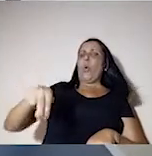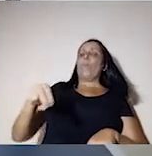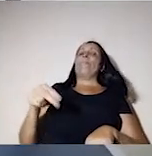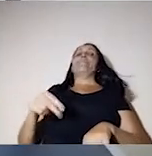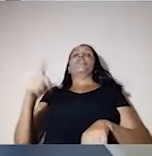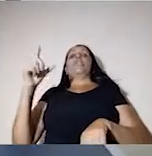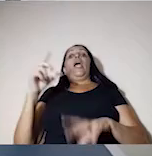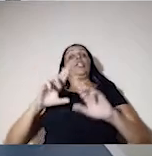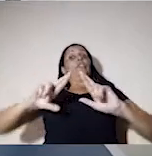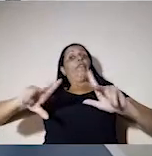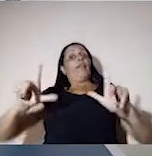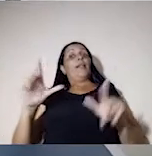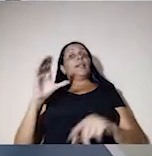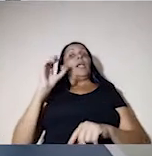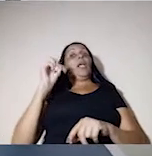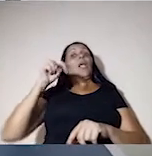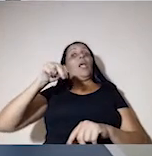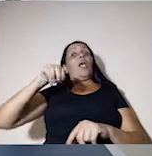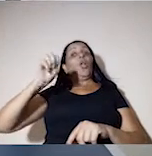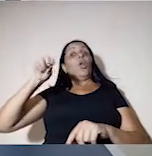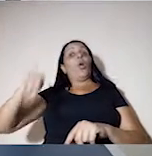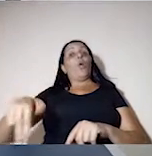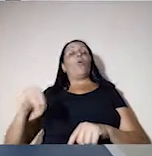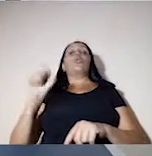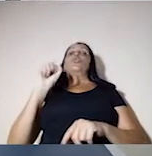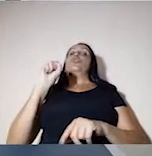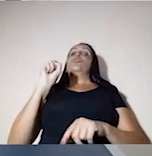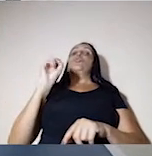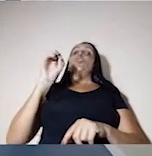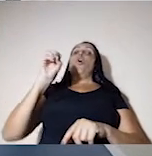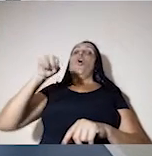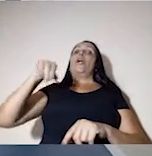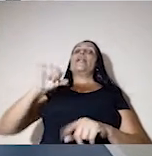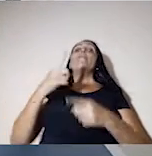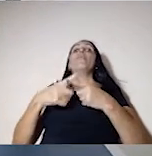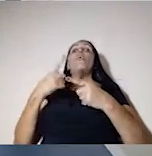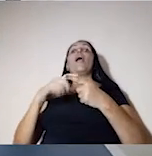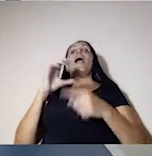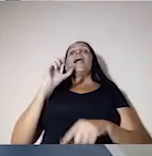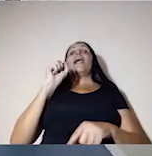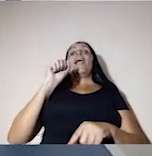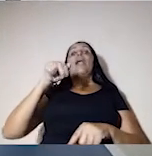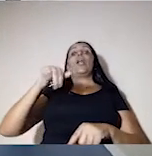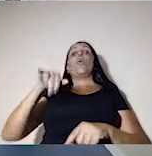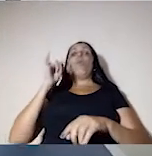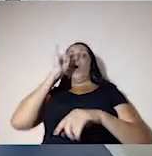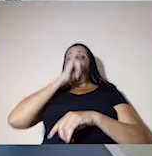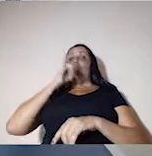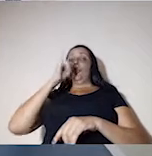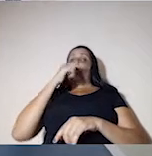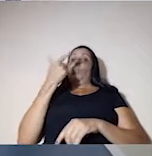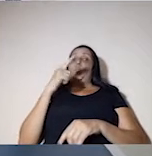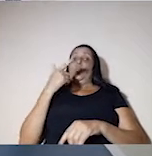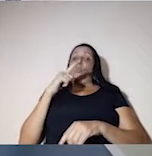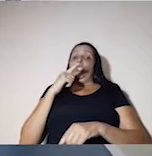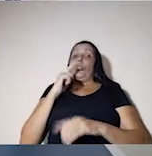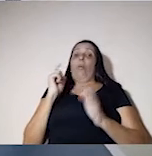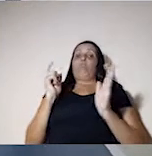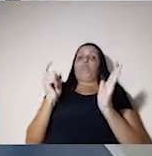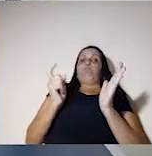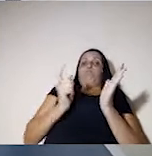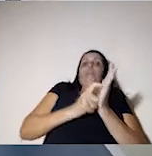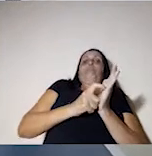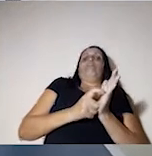Canon, ela tinha a diferença entre Canon e Sony é o quê? Porque a Canon, as DSLR antigas, ela não